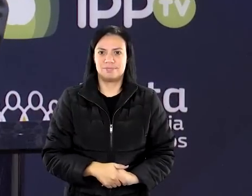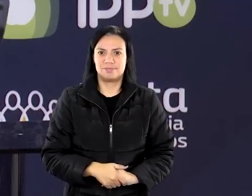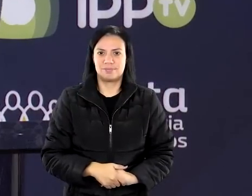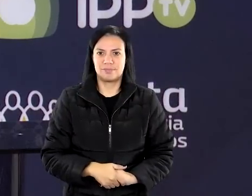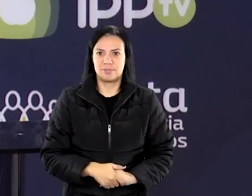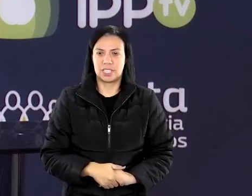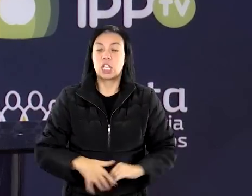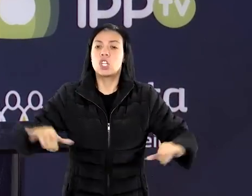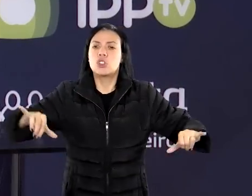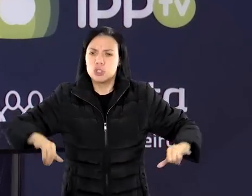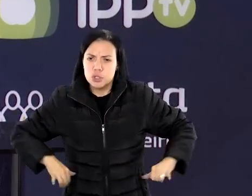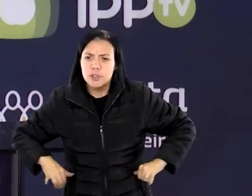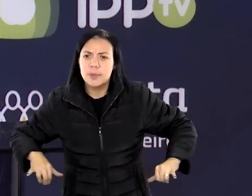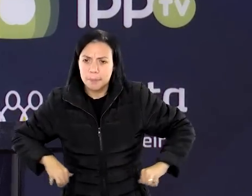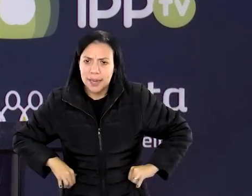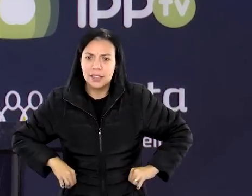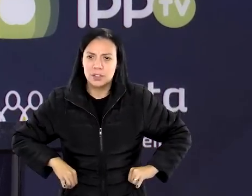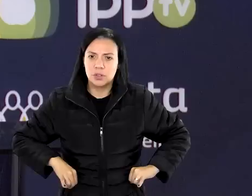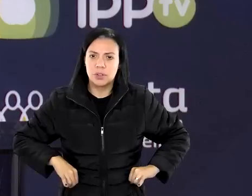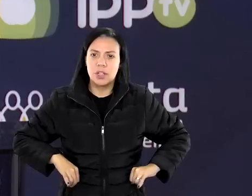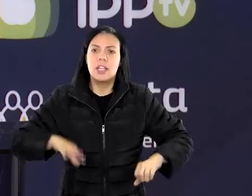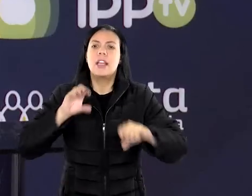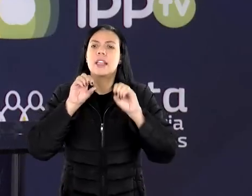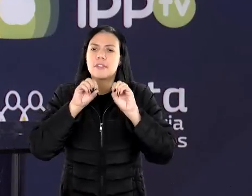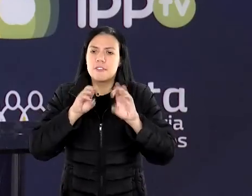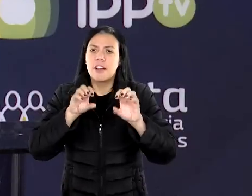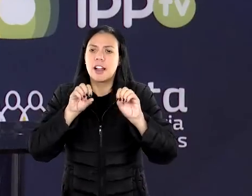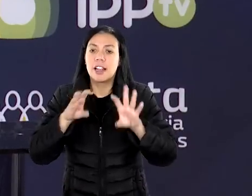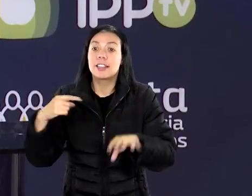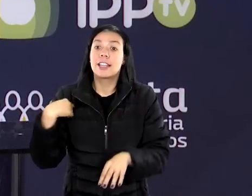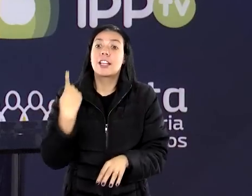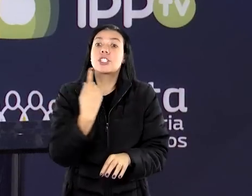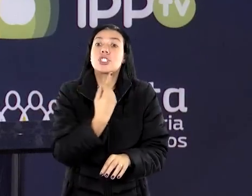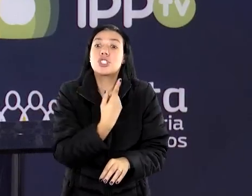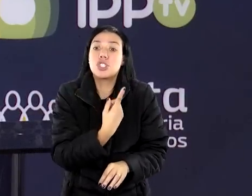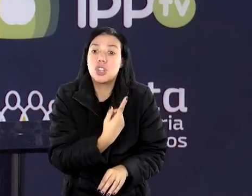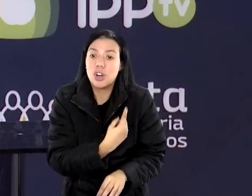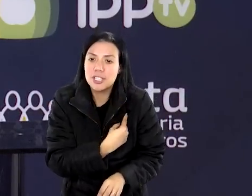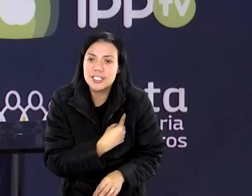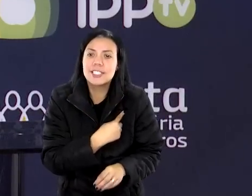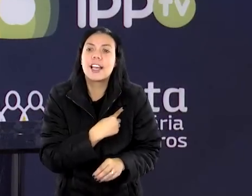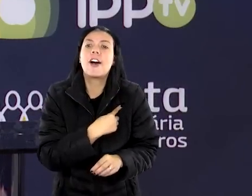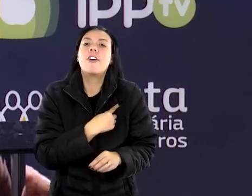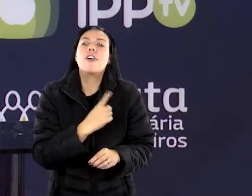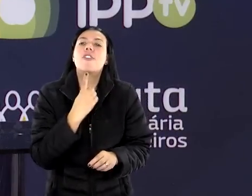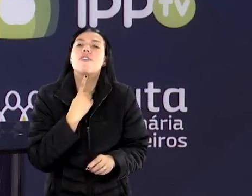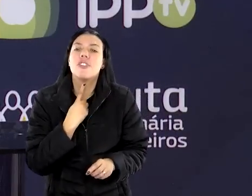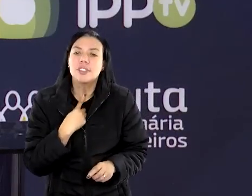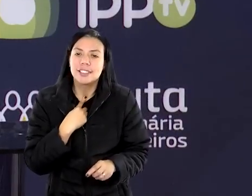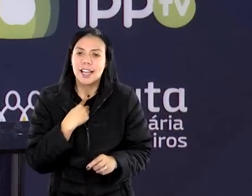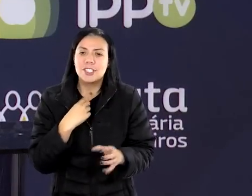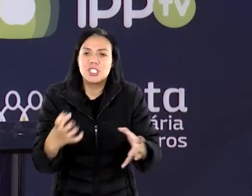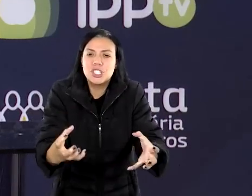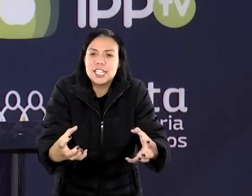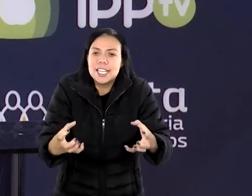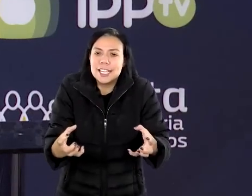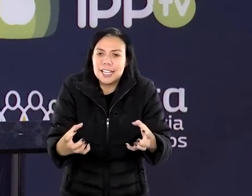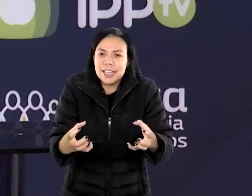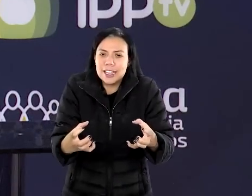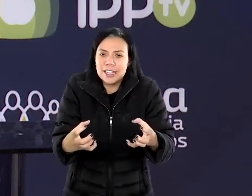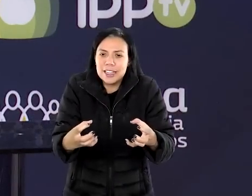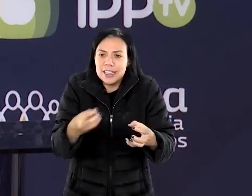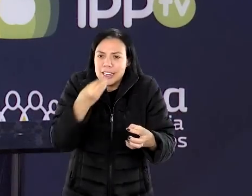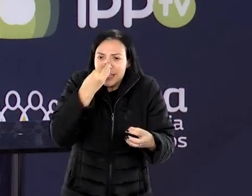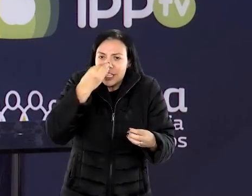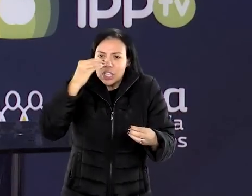Essa cruz fala da nossa disposição de morrer para nós mesmos, os prazeres e deleites.